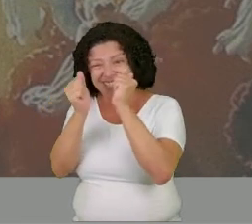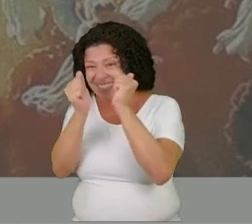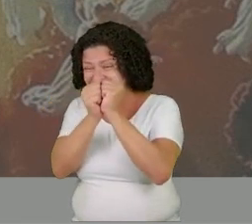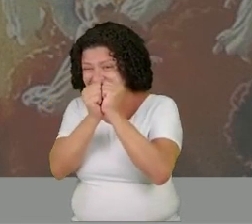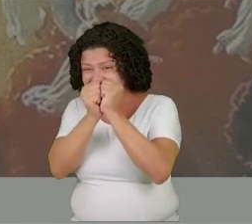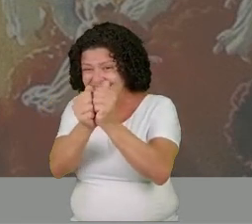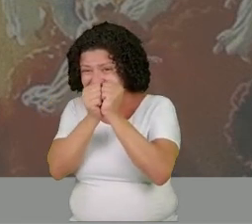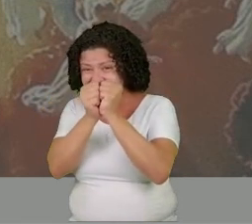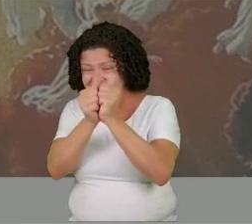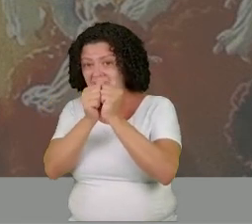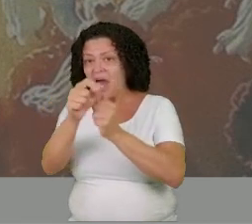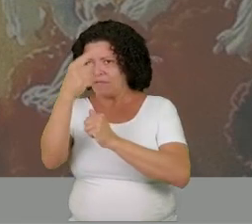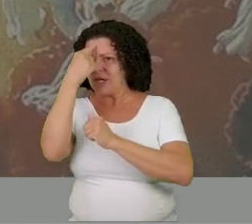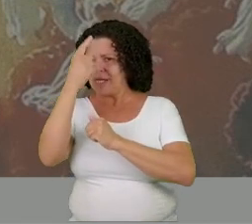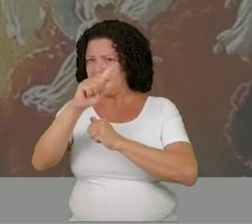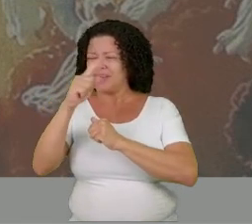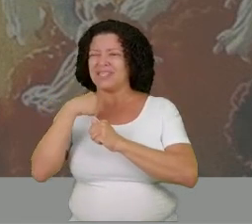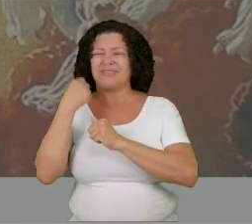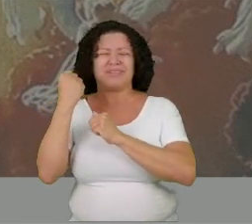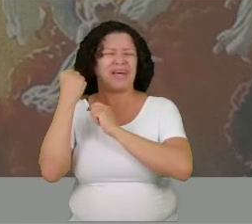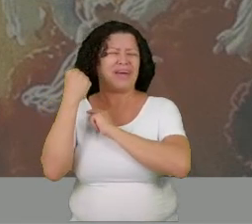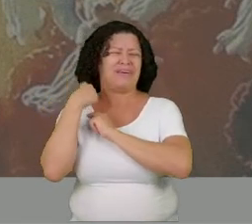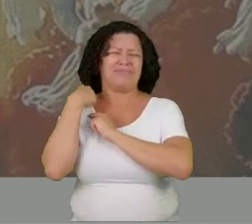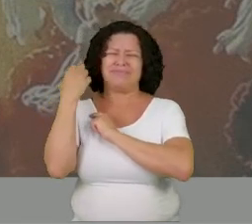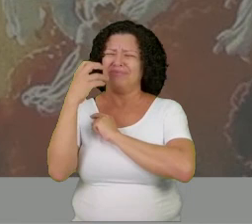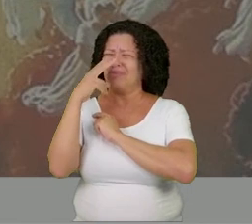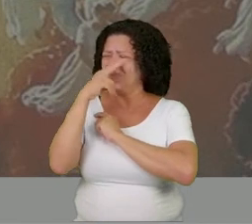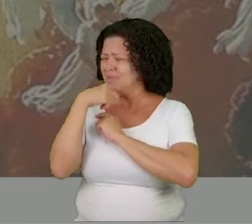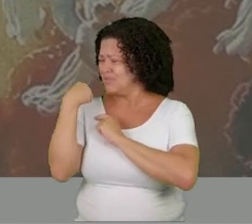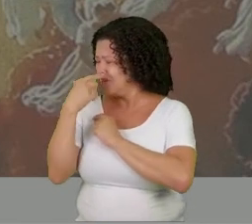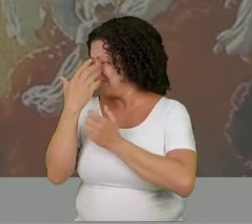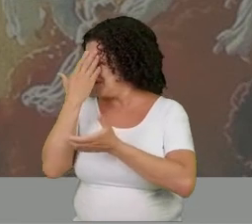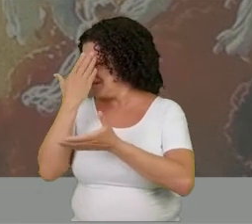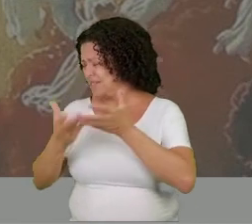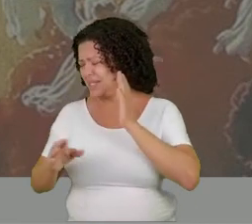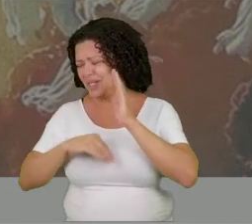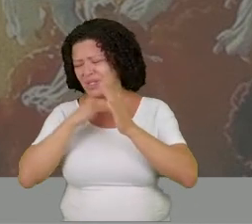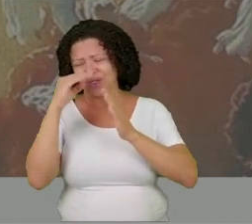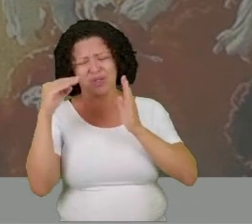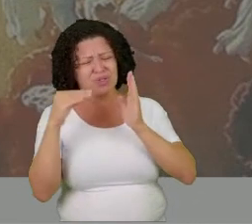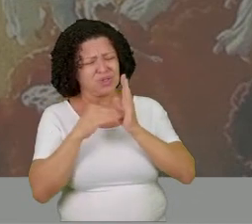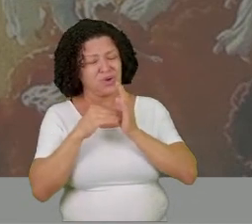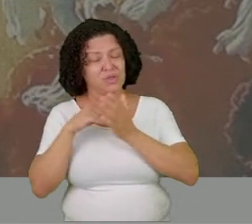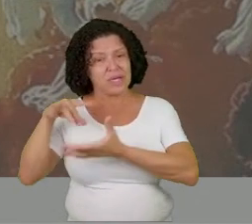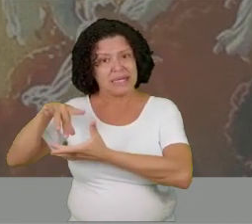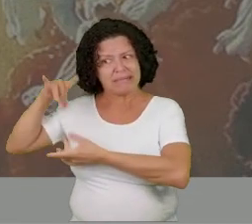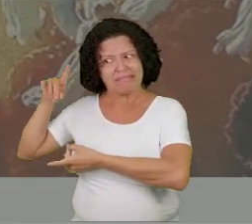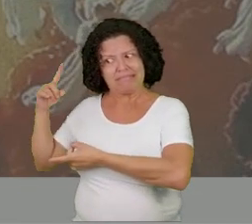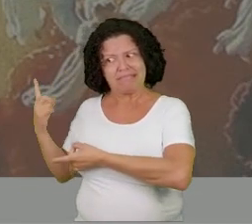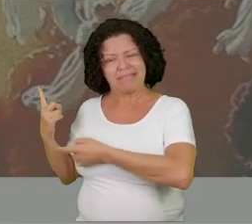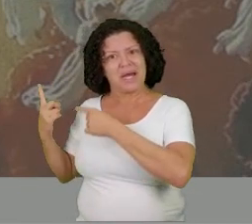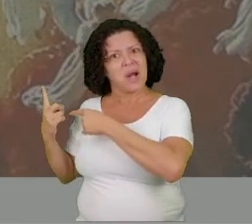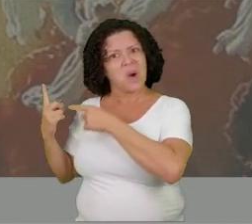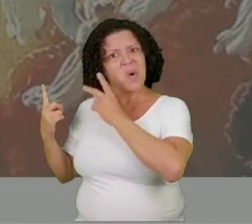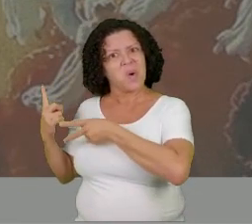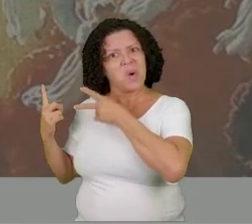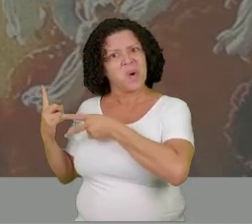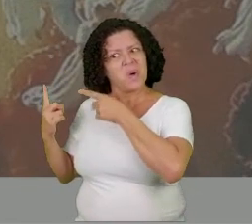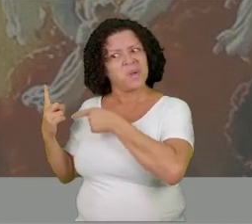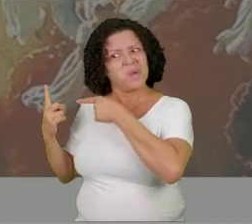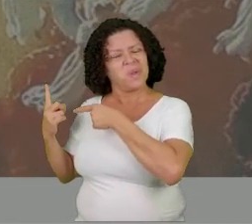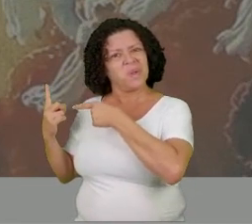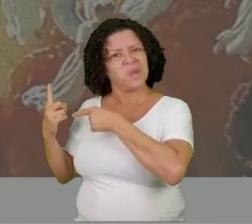tempo dispostos a nos ajudar. Mesmo quando achamos que não temos forças, quando está tudo perdido, que não